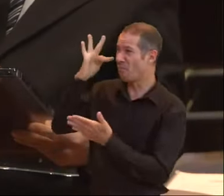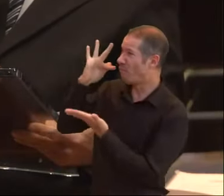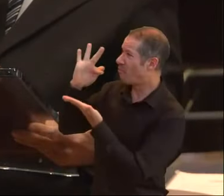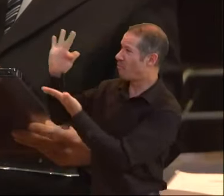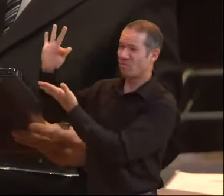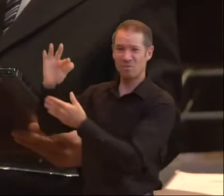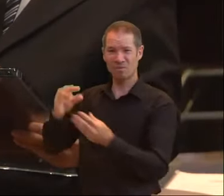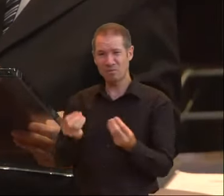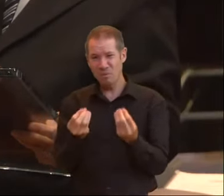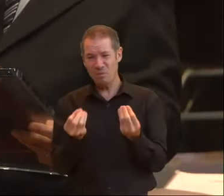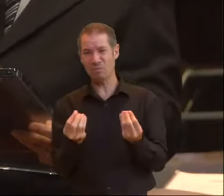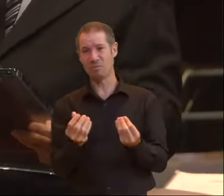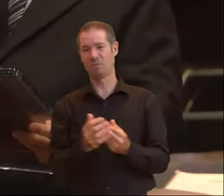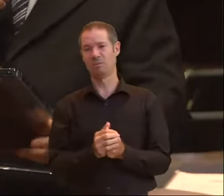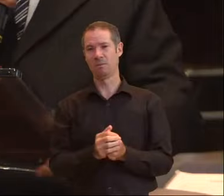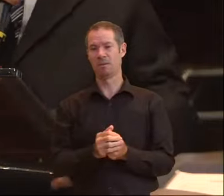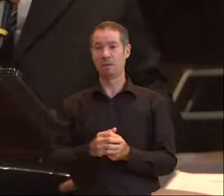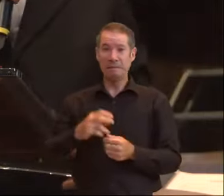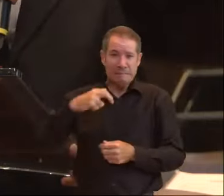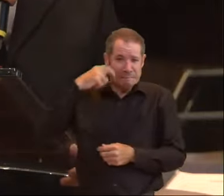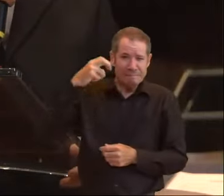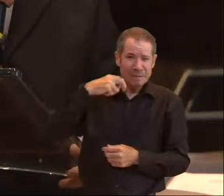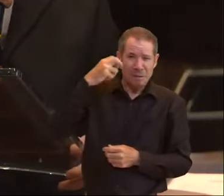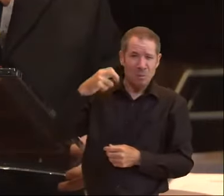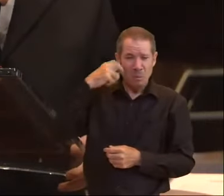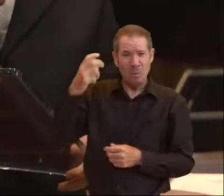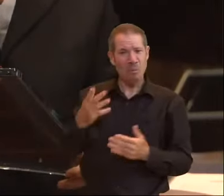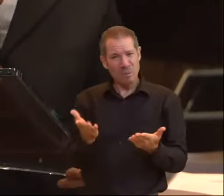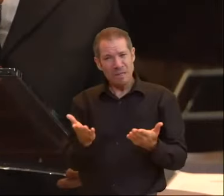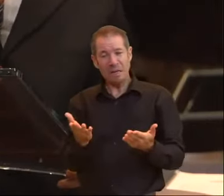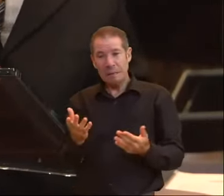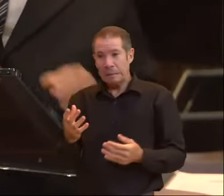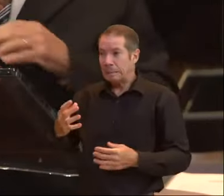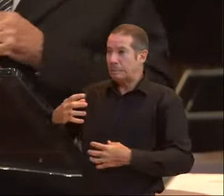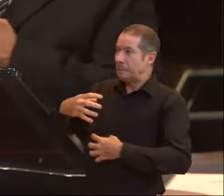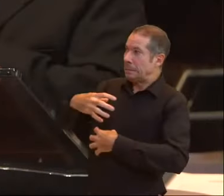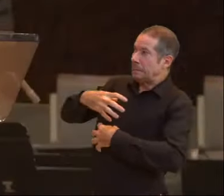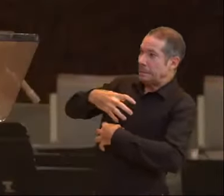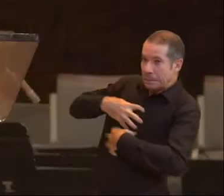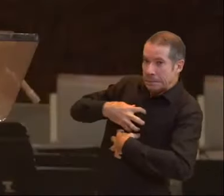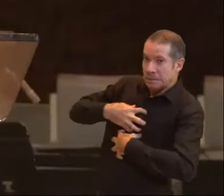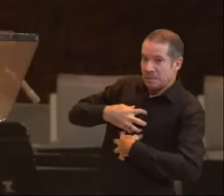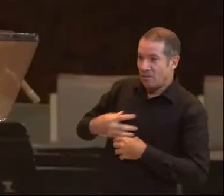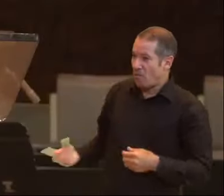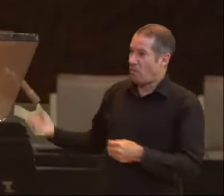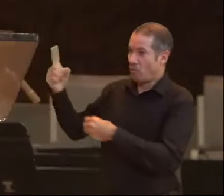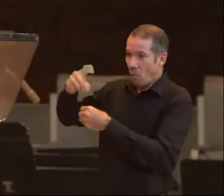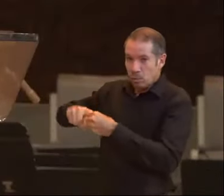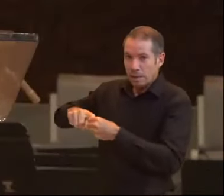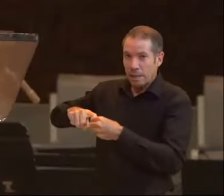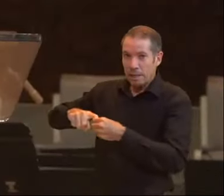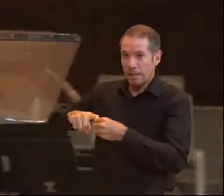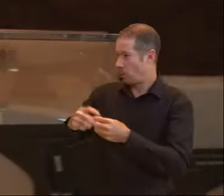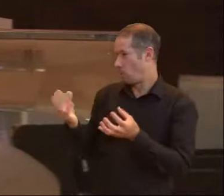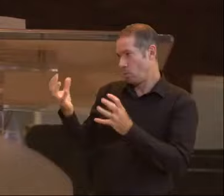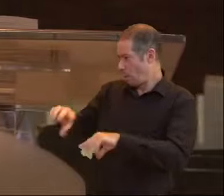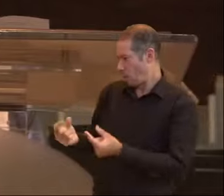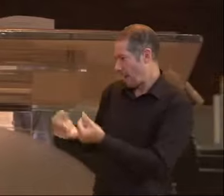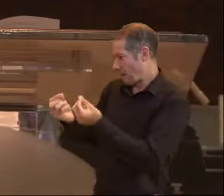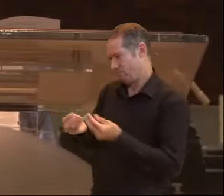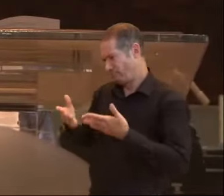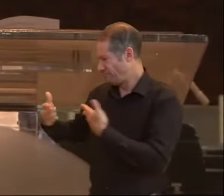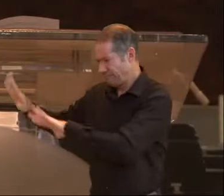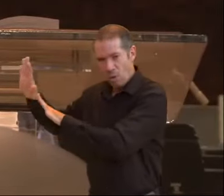fidelidade. Que vergonha, Edson. E eu fiquei chocado, voltei lá, devolvi, eu falei: não quero esse dinheiro